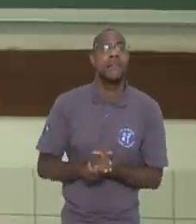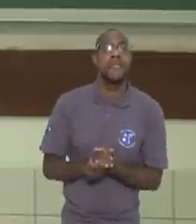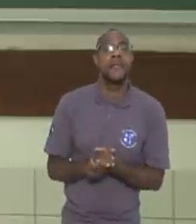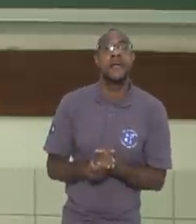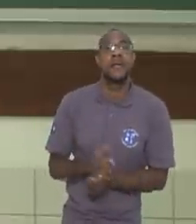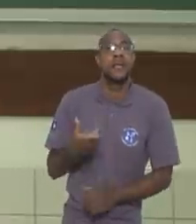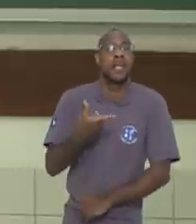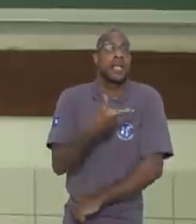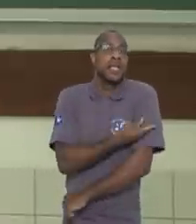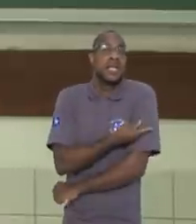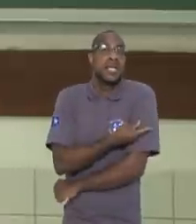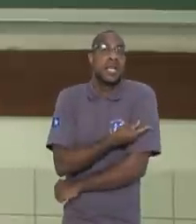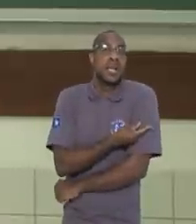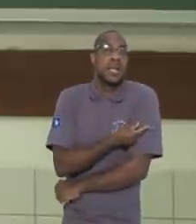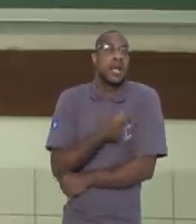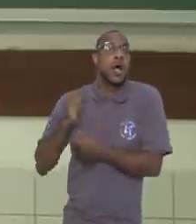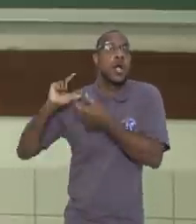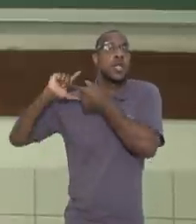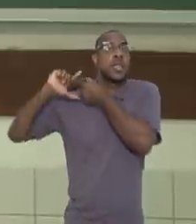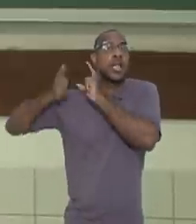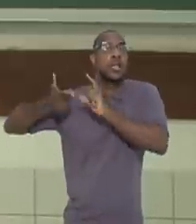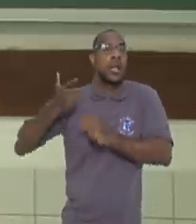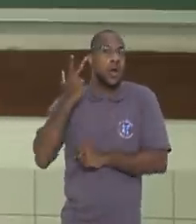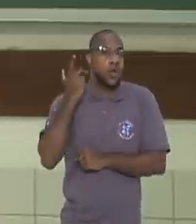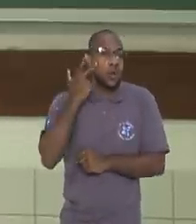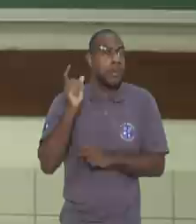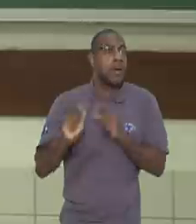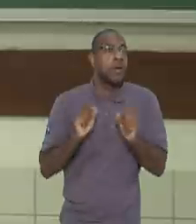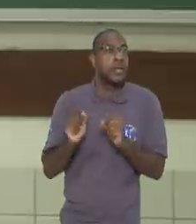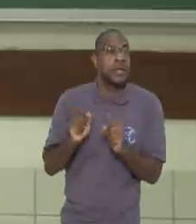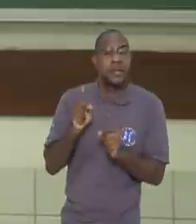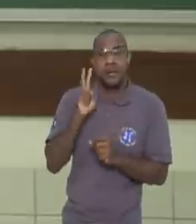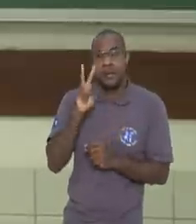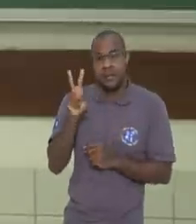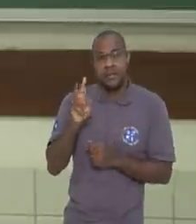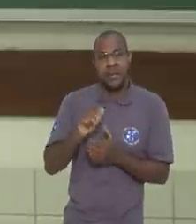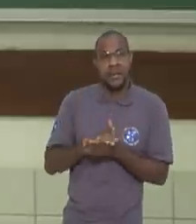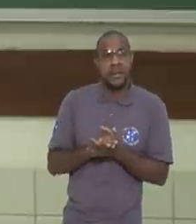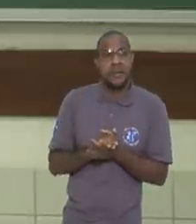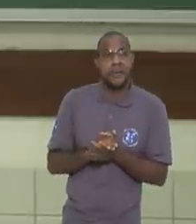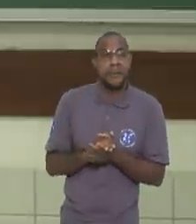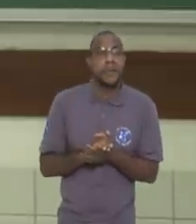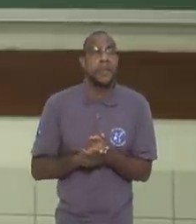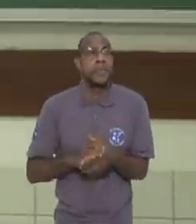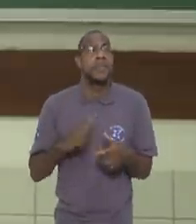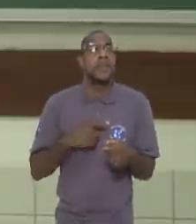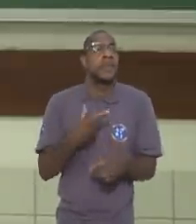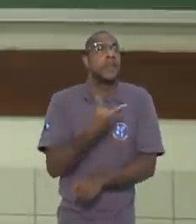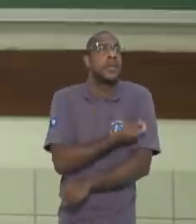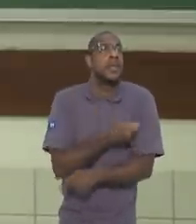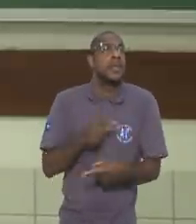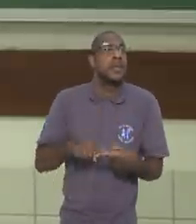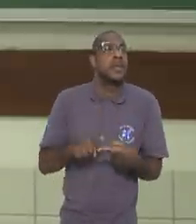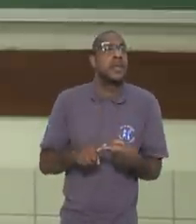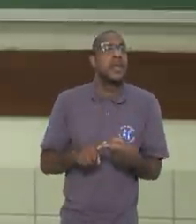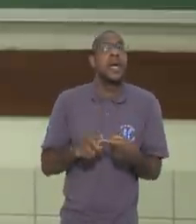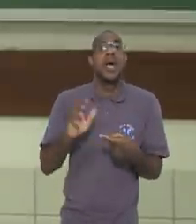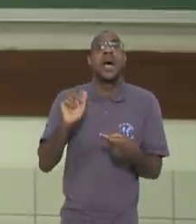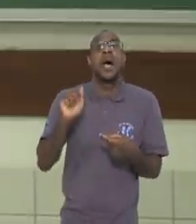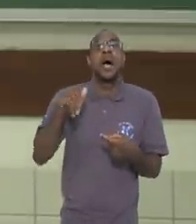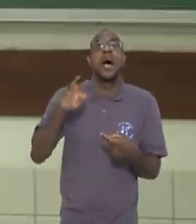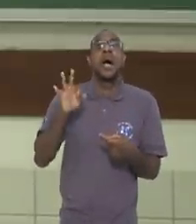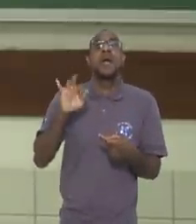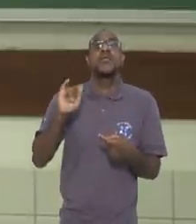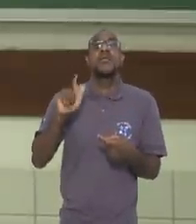vacina tradicional? A vacina tradicional, se vocês lembram lá do ano passado, que vocês viram isso no segundo ano, a gente colocava o antígeno lá dentro,